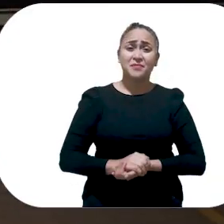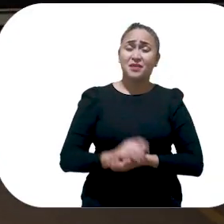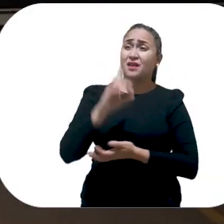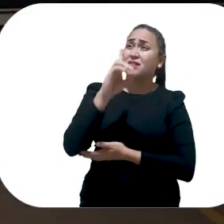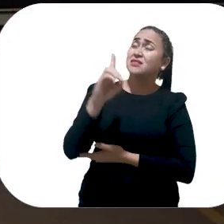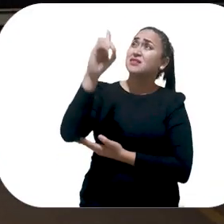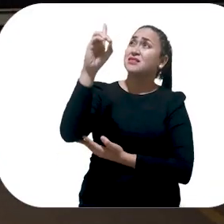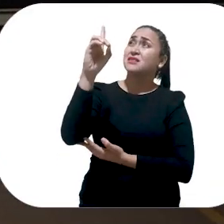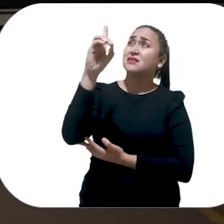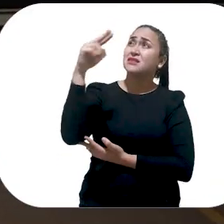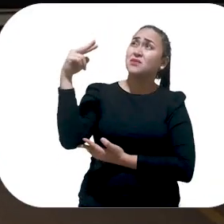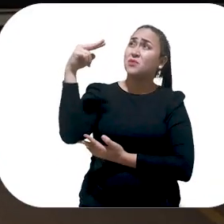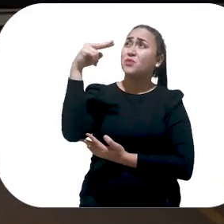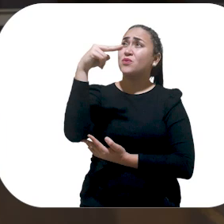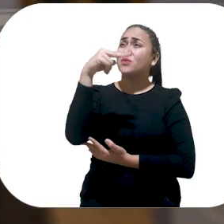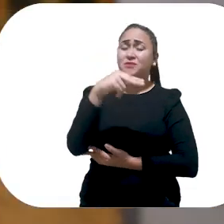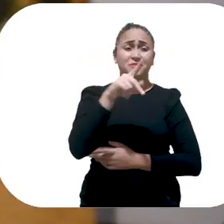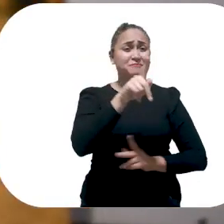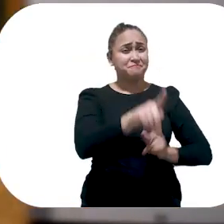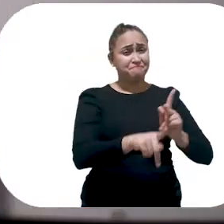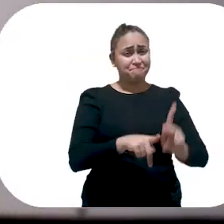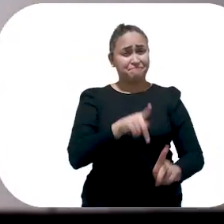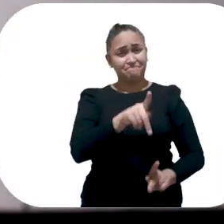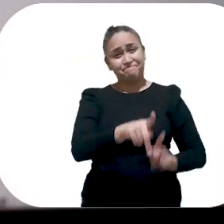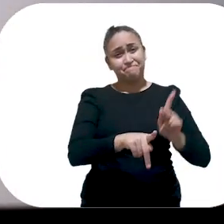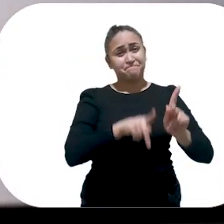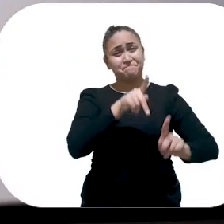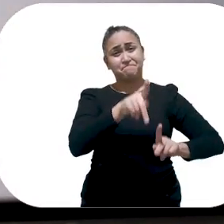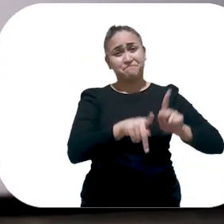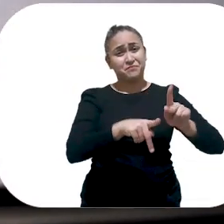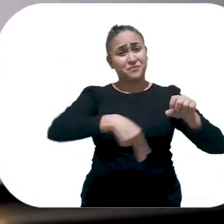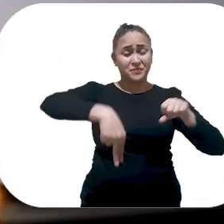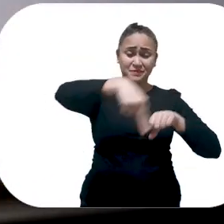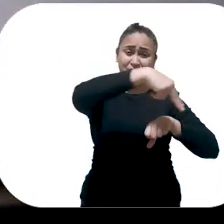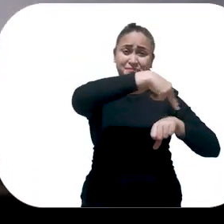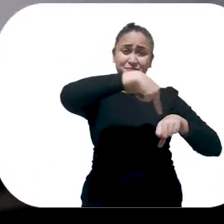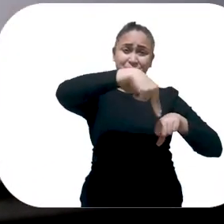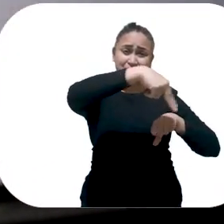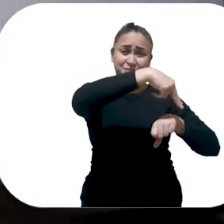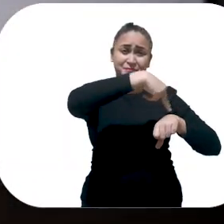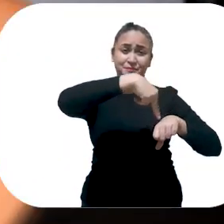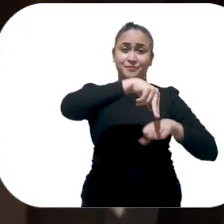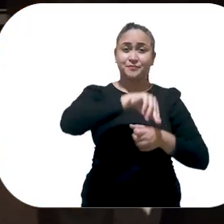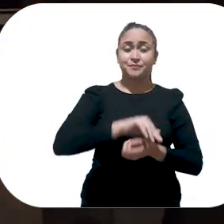ó Deus, ouve, ó povo, ouve, nação.